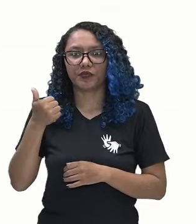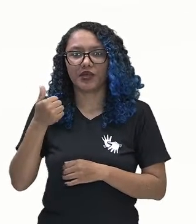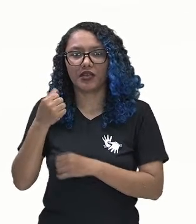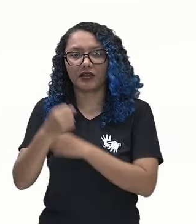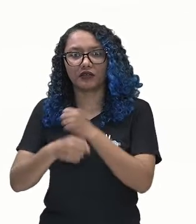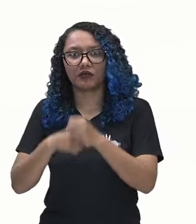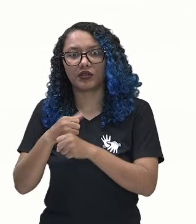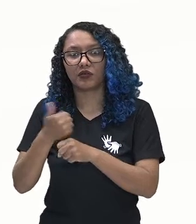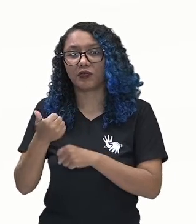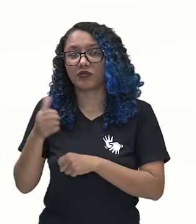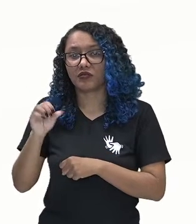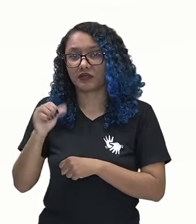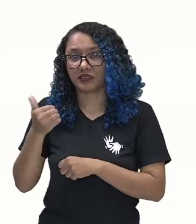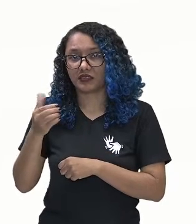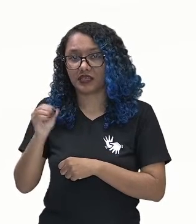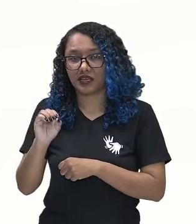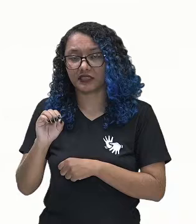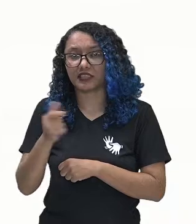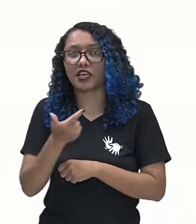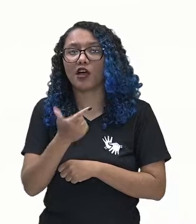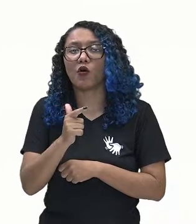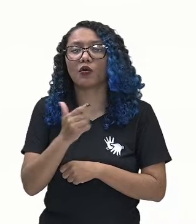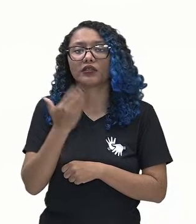antes e o depois, né? Então a gente pode